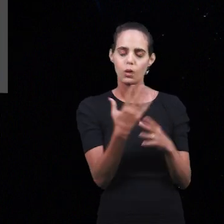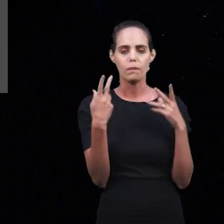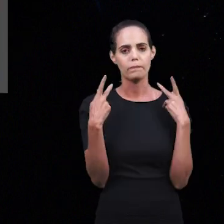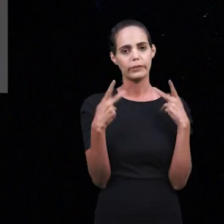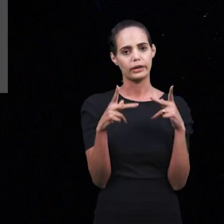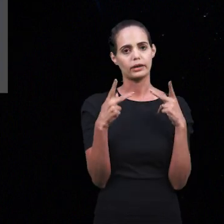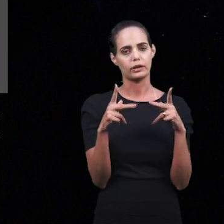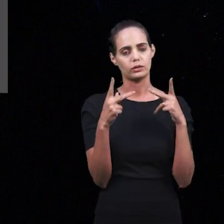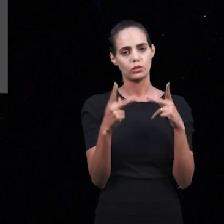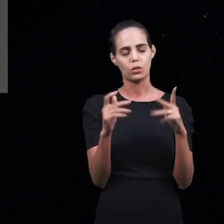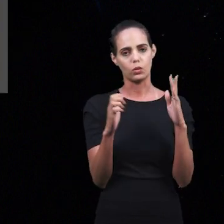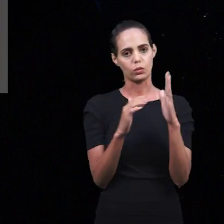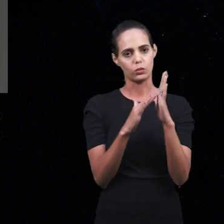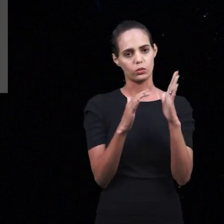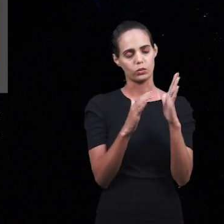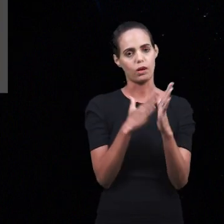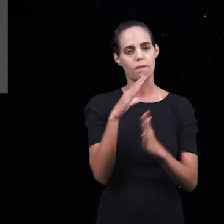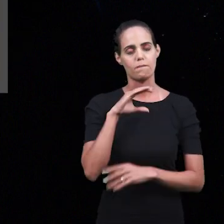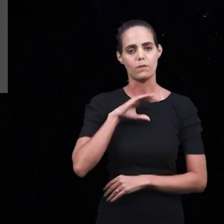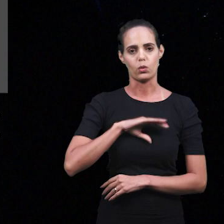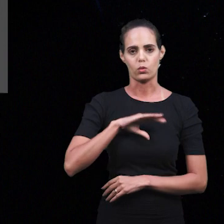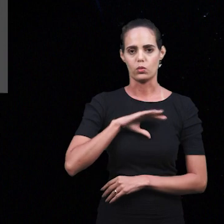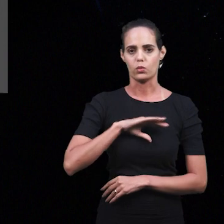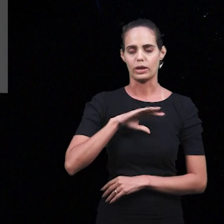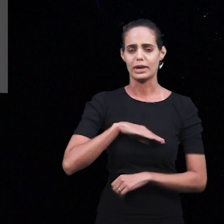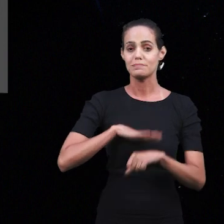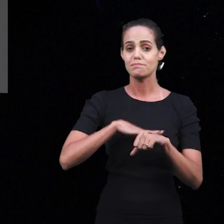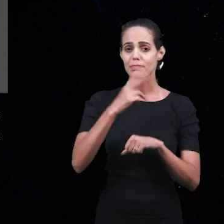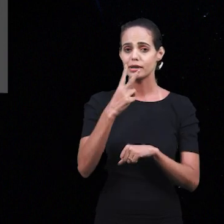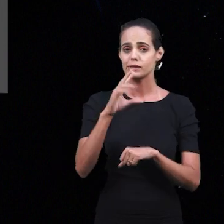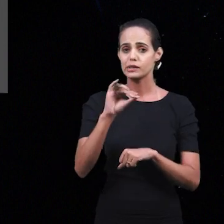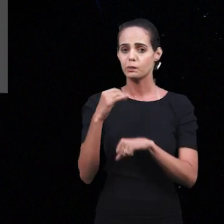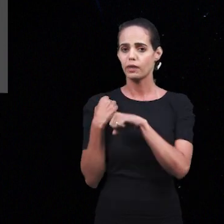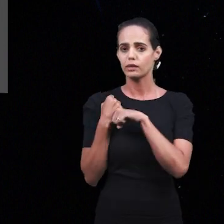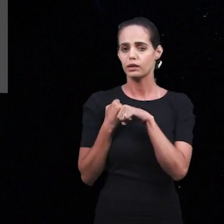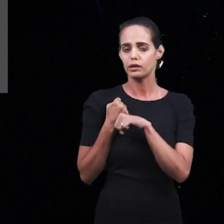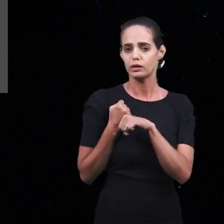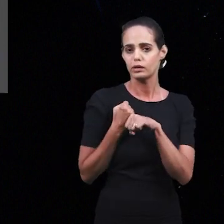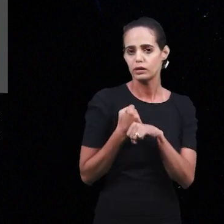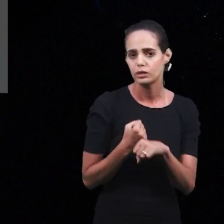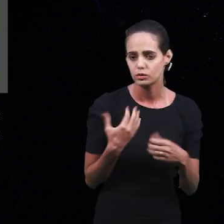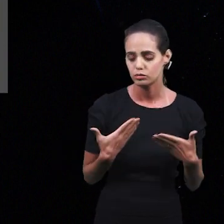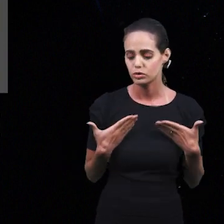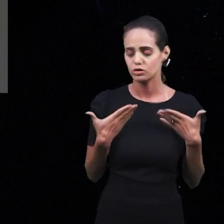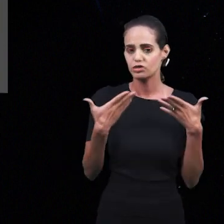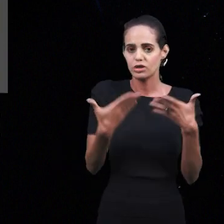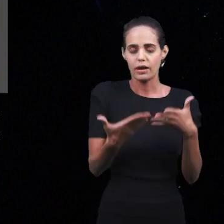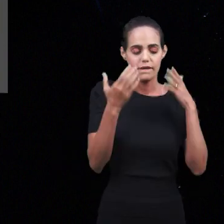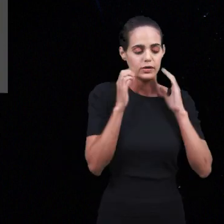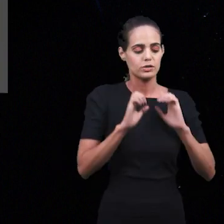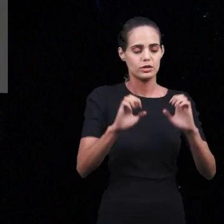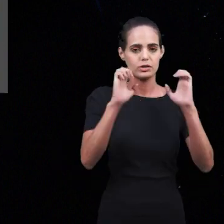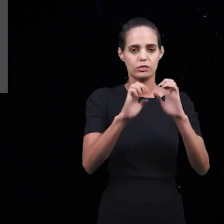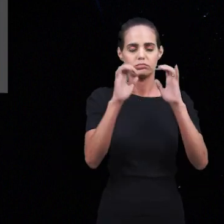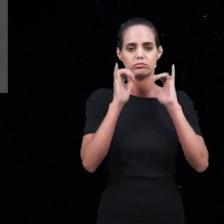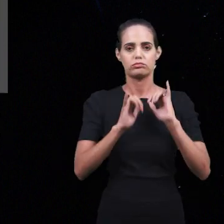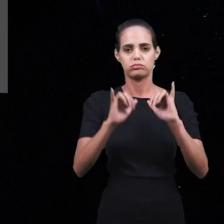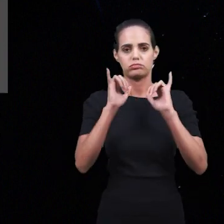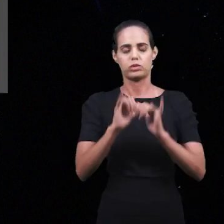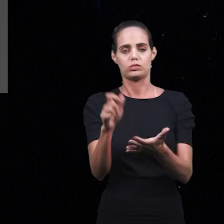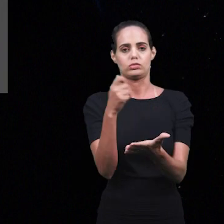Evangelho, cantor e inólogo português, que dedicou mais de 50 anos de sua vida à propagação do